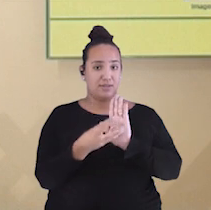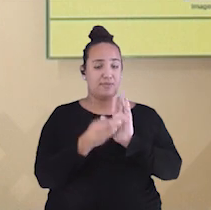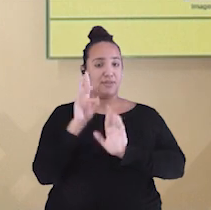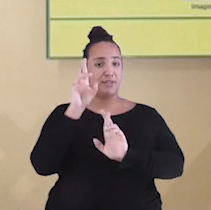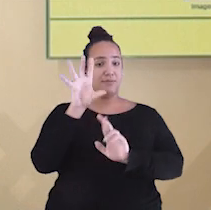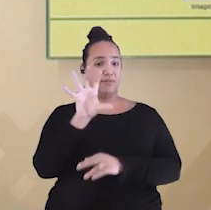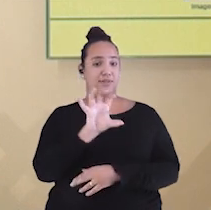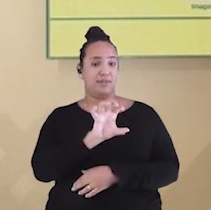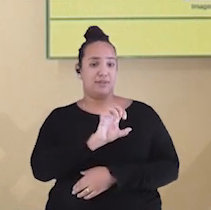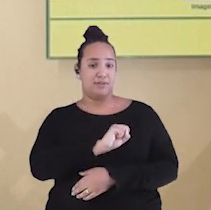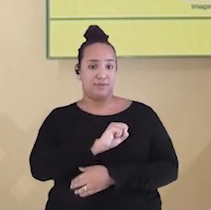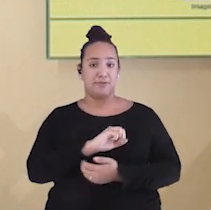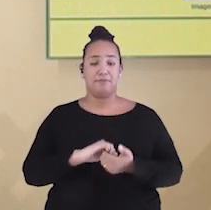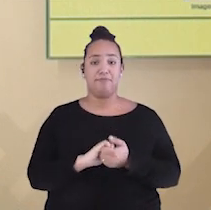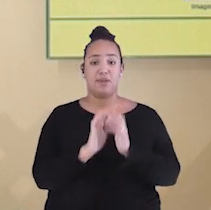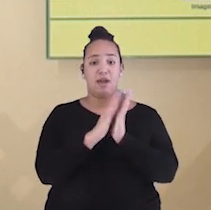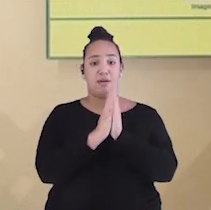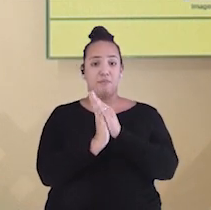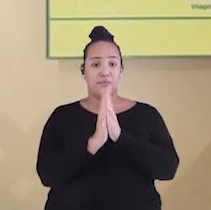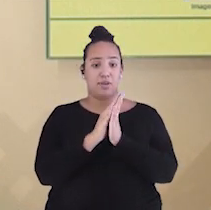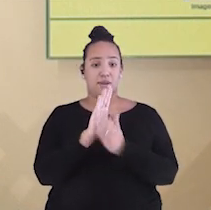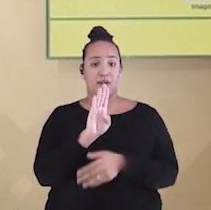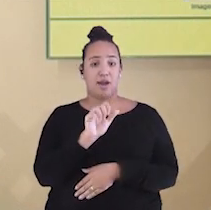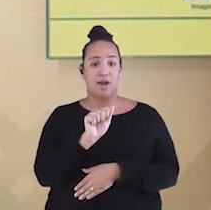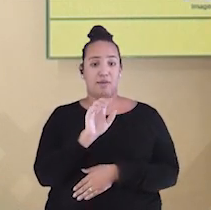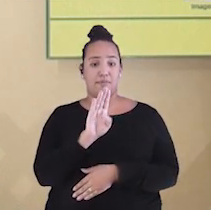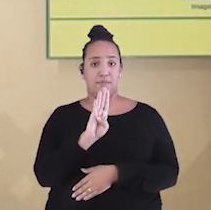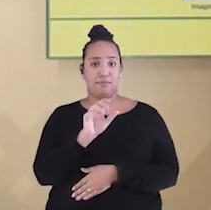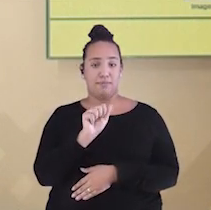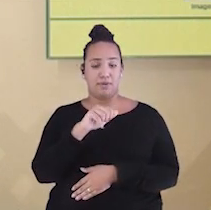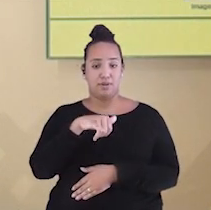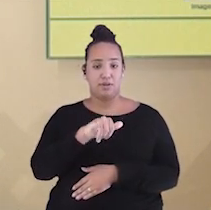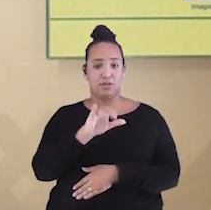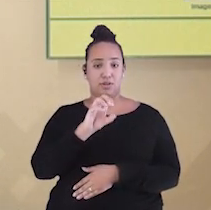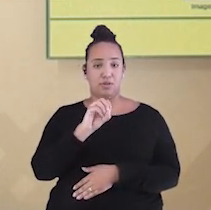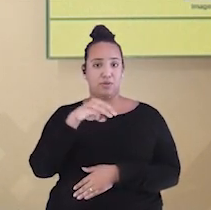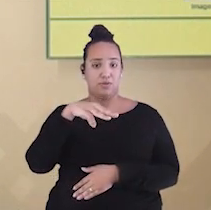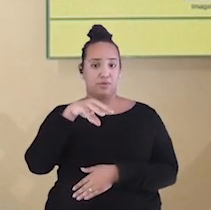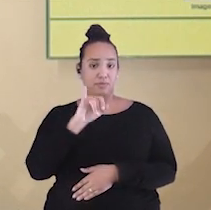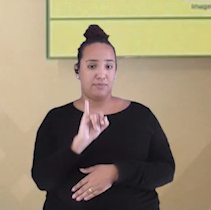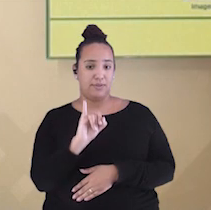que é a lenda da boneca Baiomi. Chega mais, professora Beatriz!